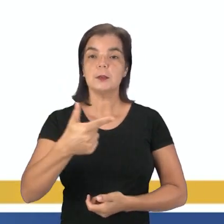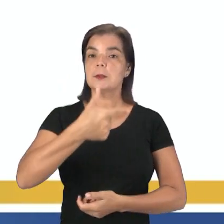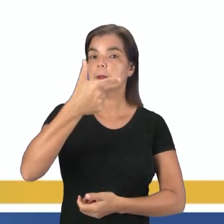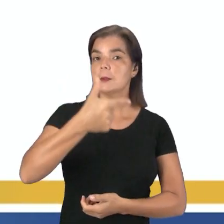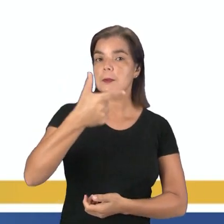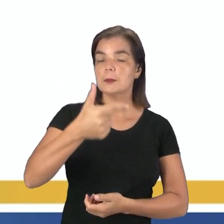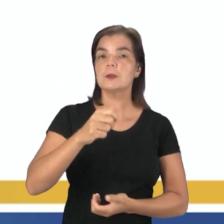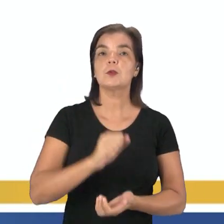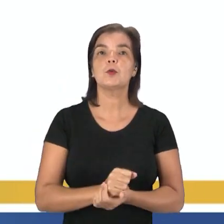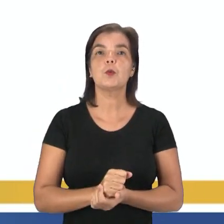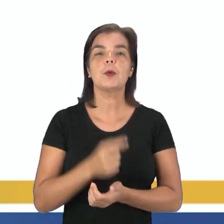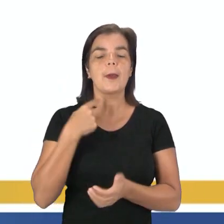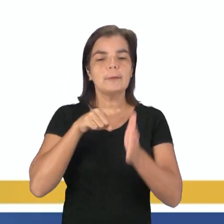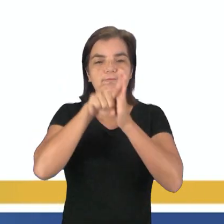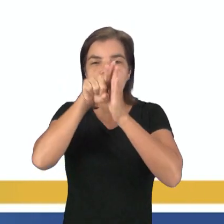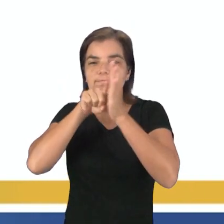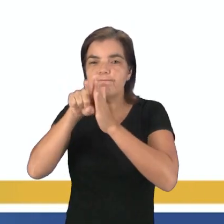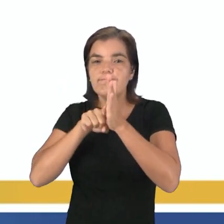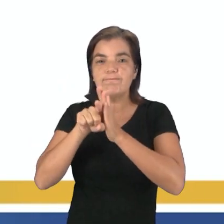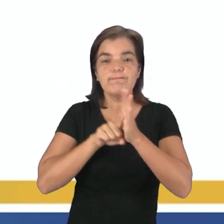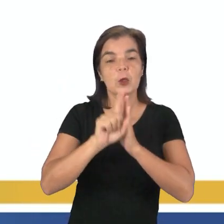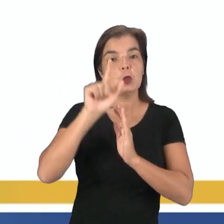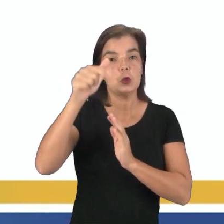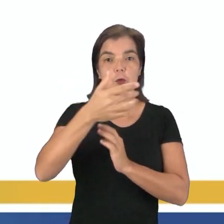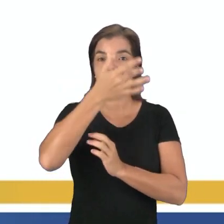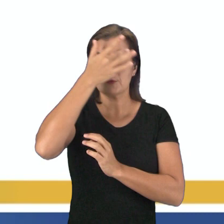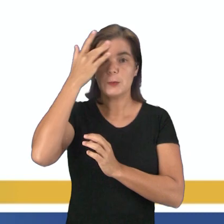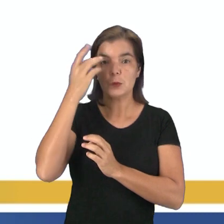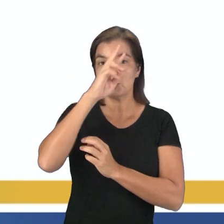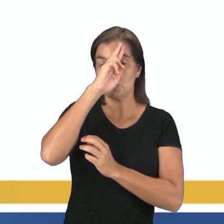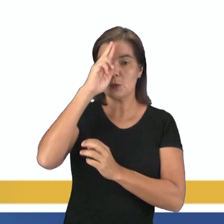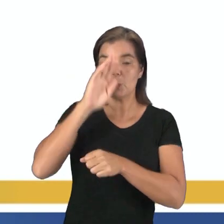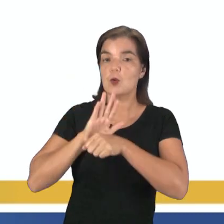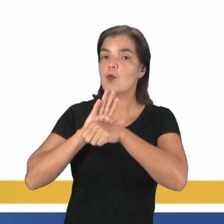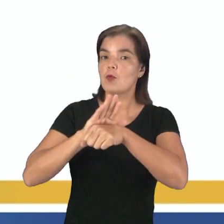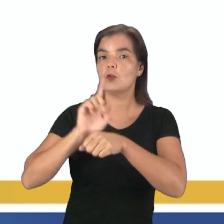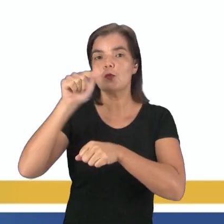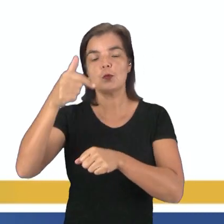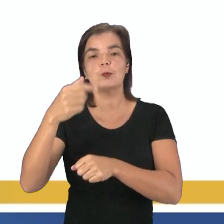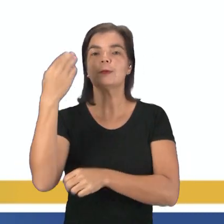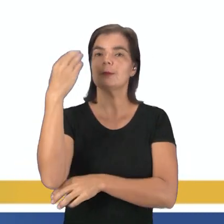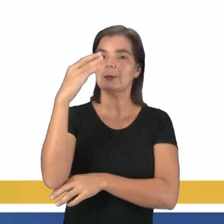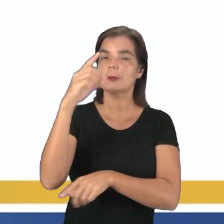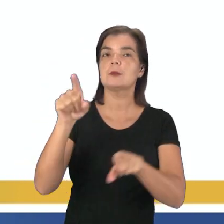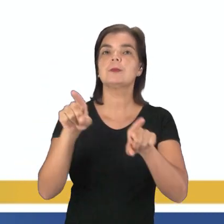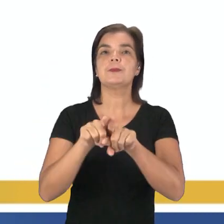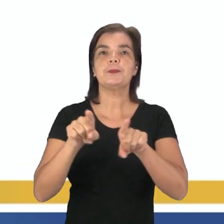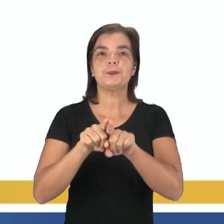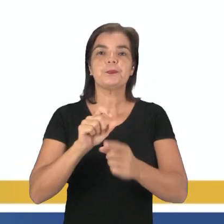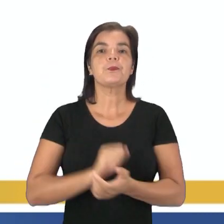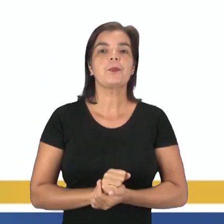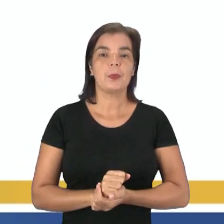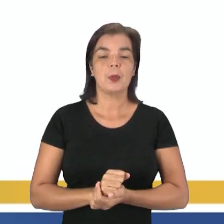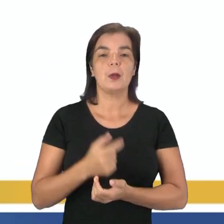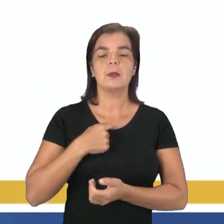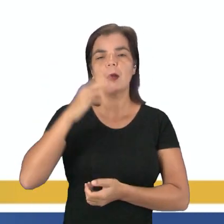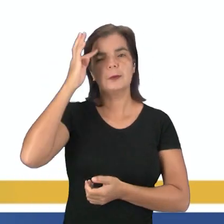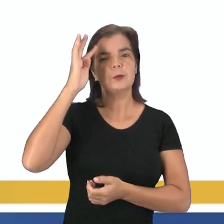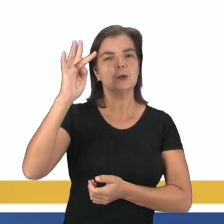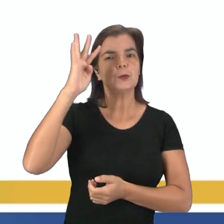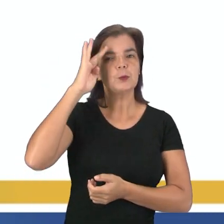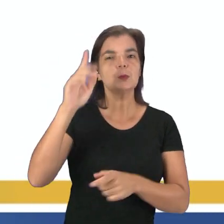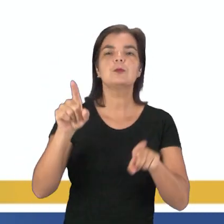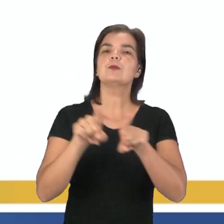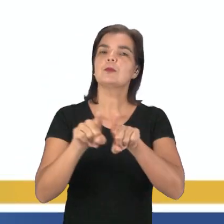fontes secundárias, que são investigações de outros historiadores e contribuições de outras ciências, que aí já parte de muito das